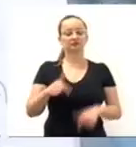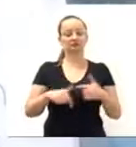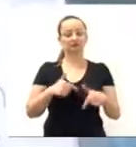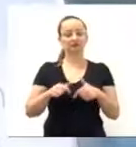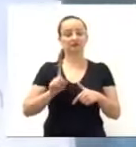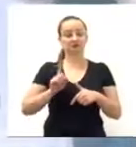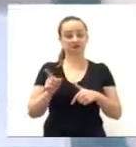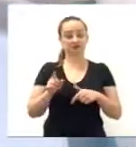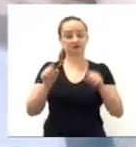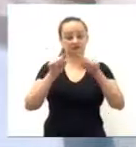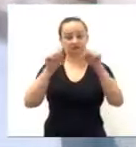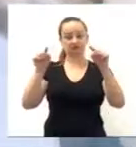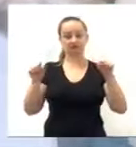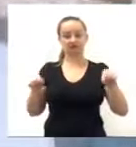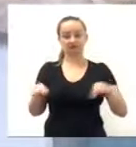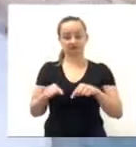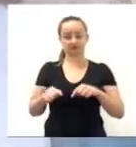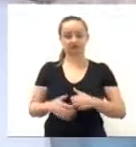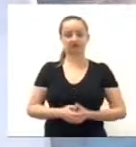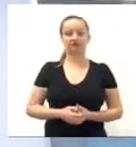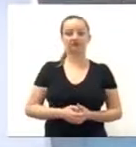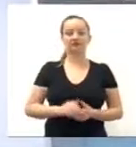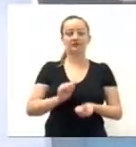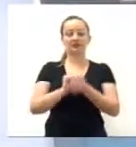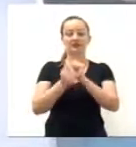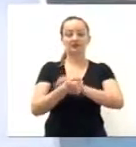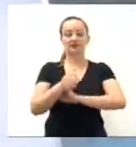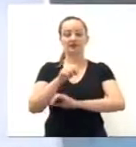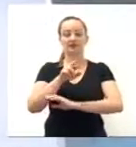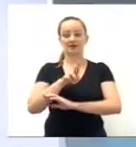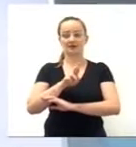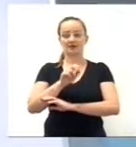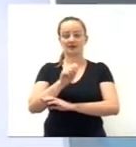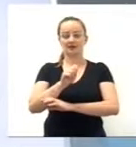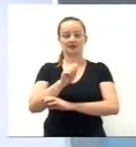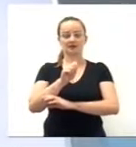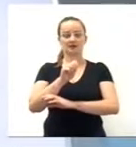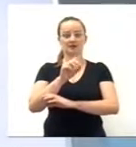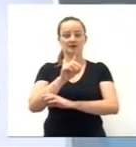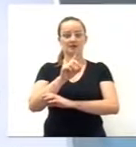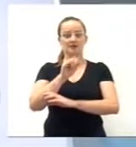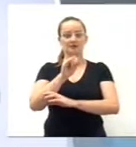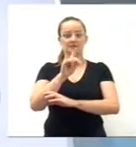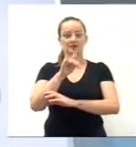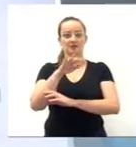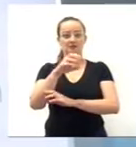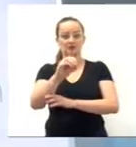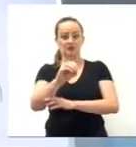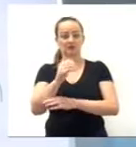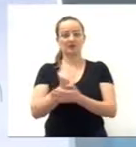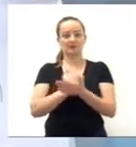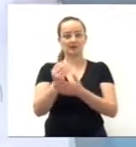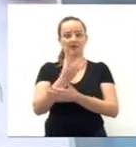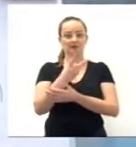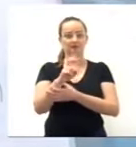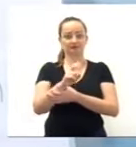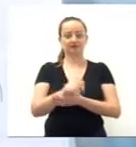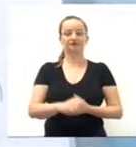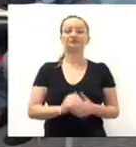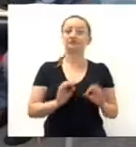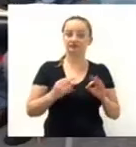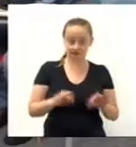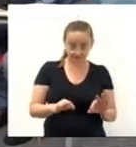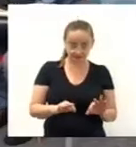essa em radiano. Eu vou transformar. Primeiro, nós estamos começando com 45 graus,